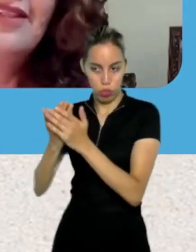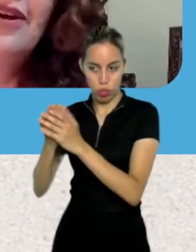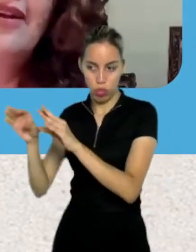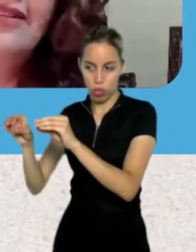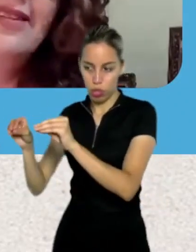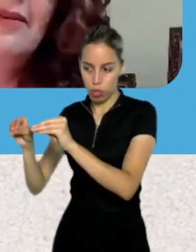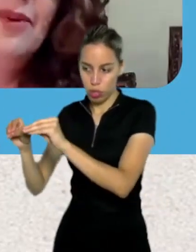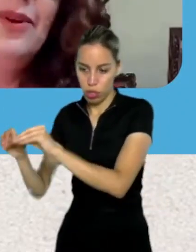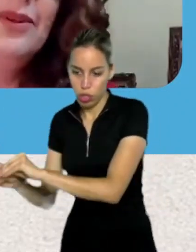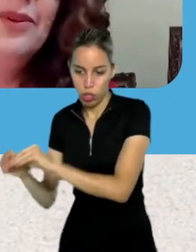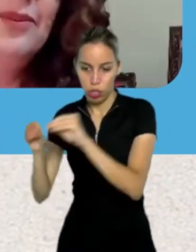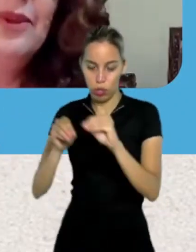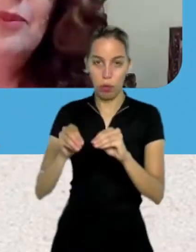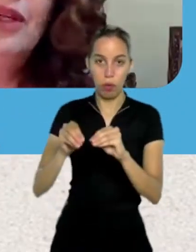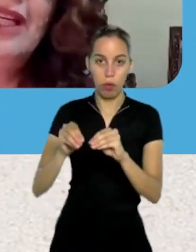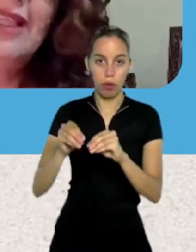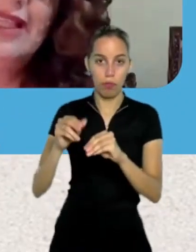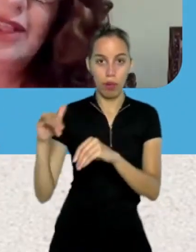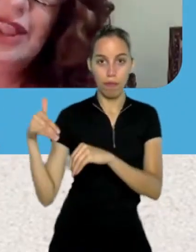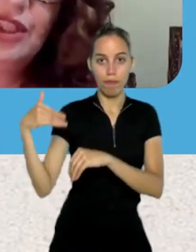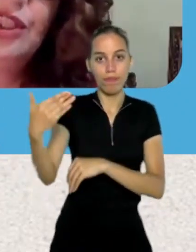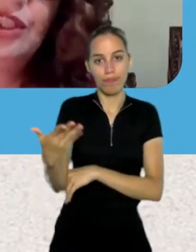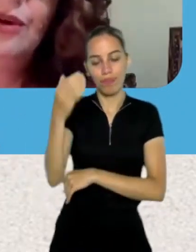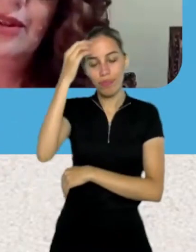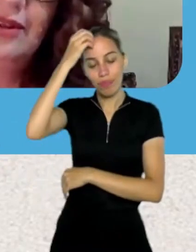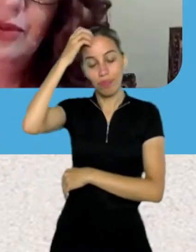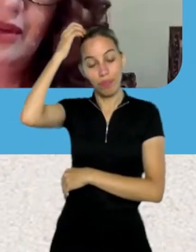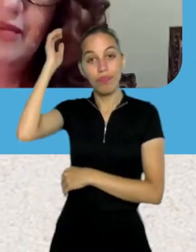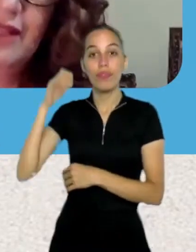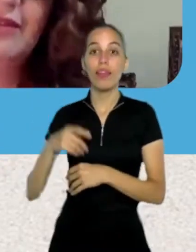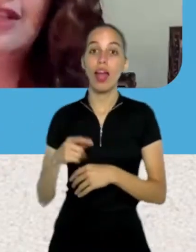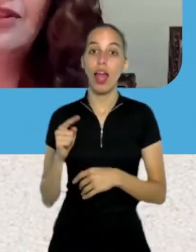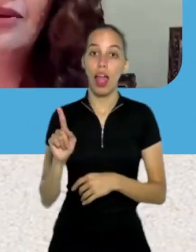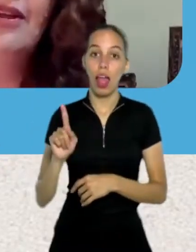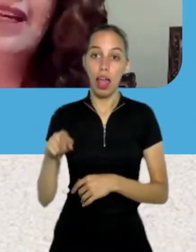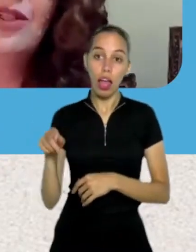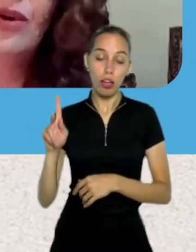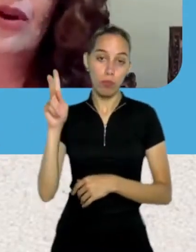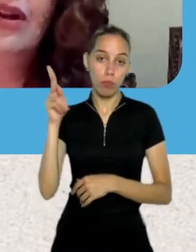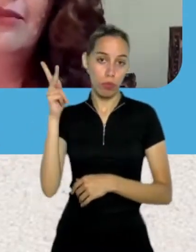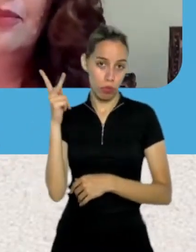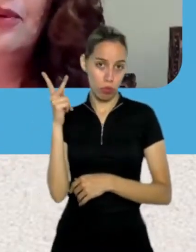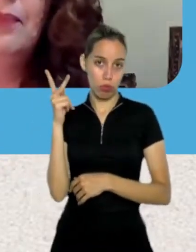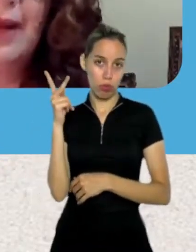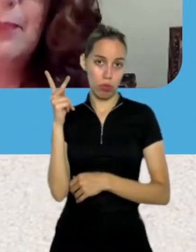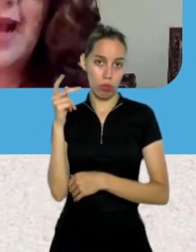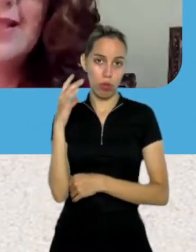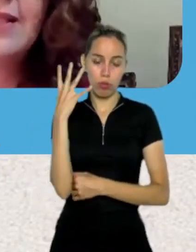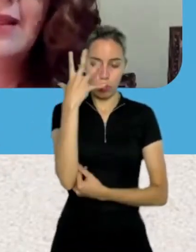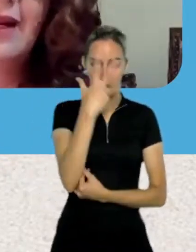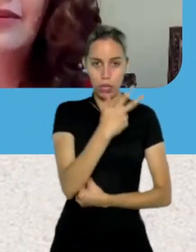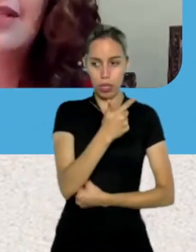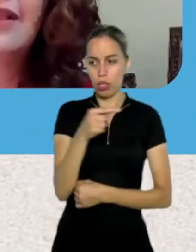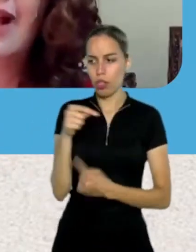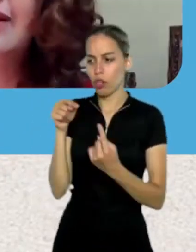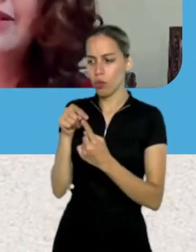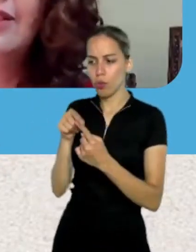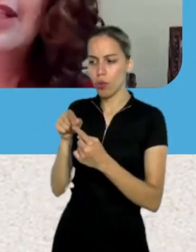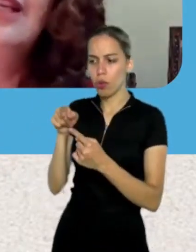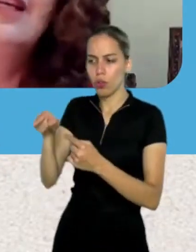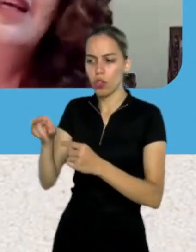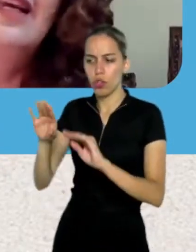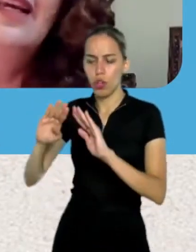E essa história assim é muito muito bonita. Então a gente tirou o evento da escola, levou para a praça central da